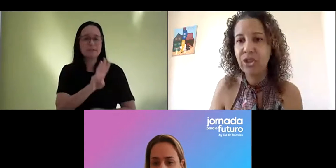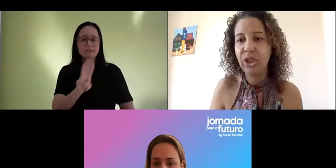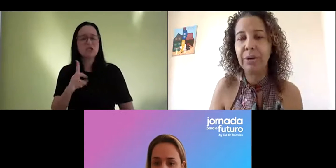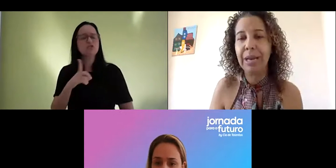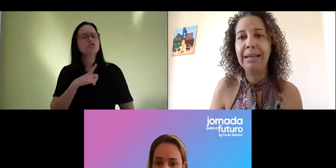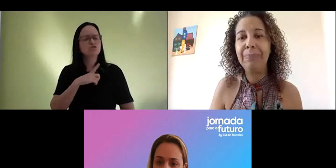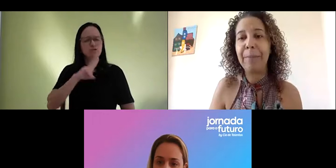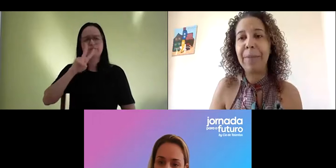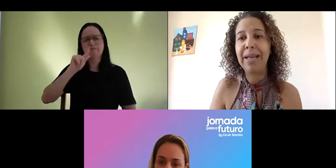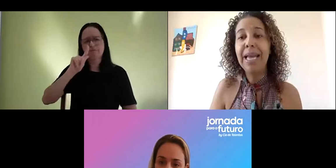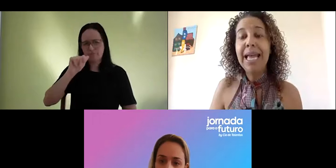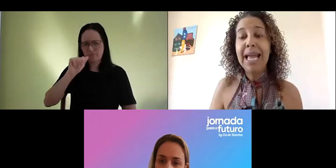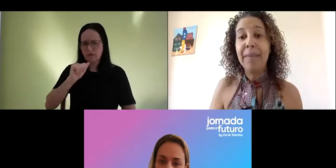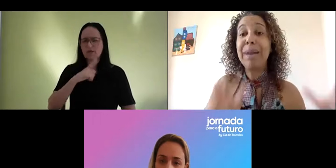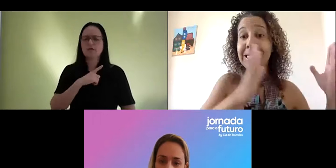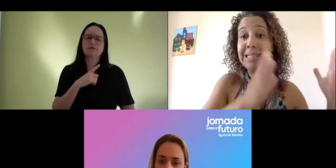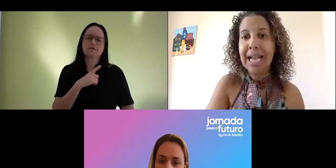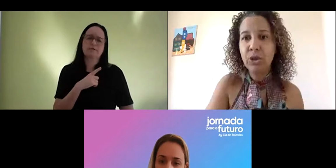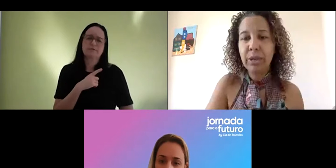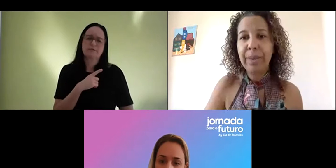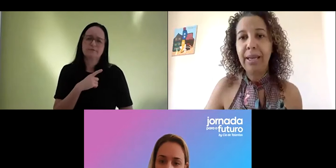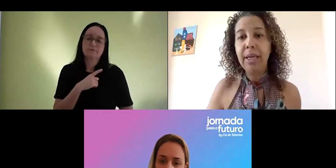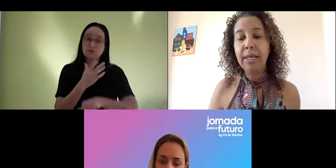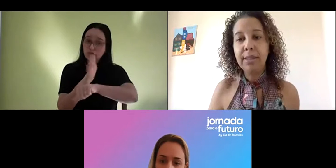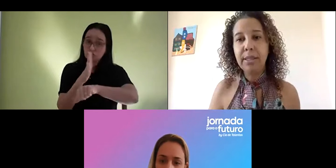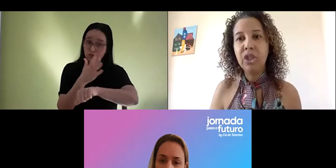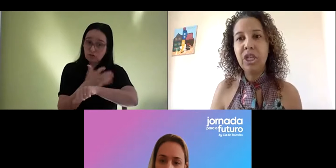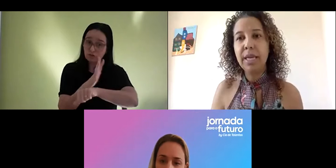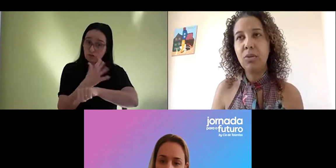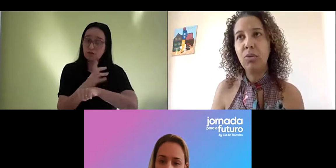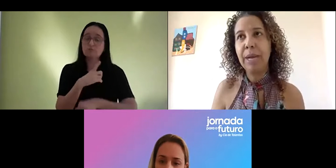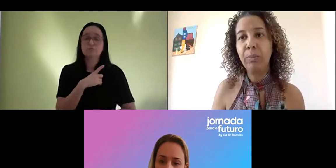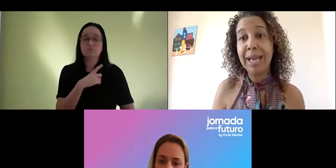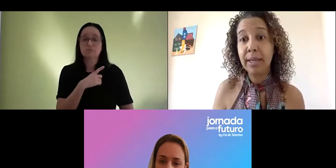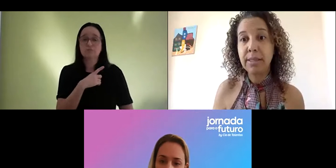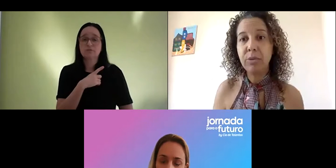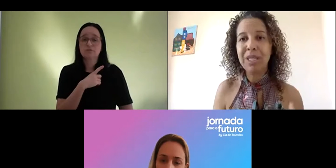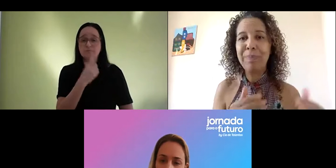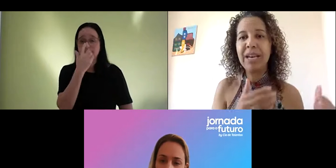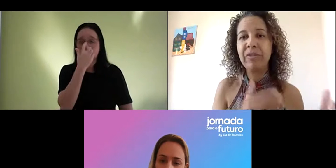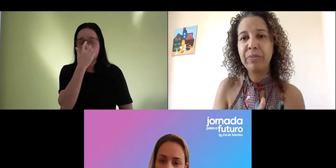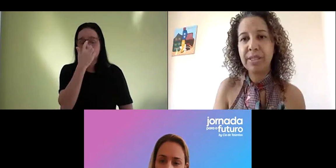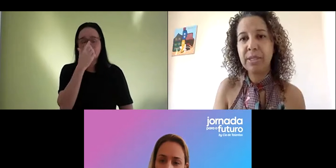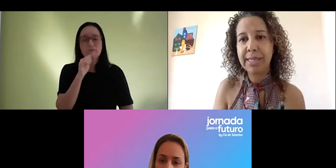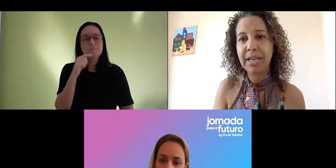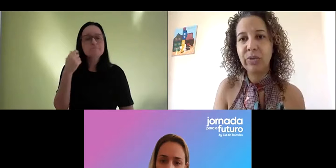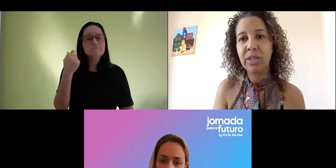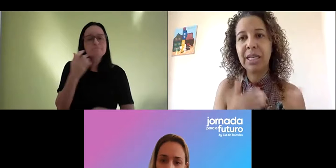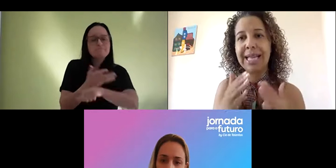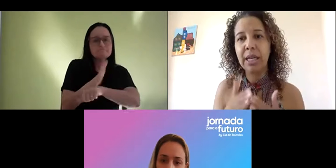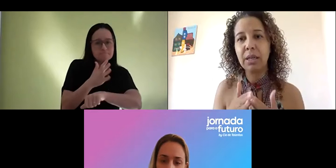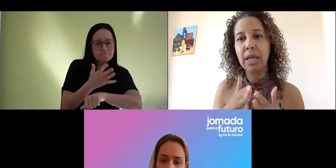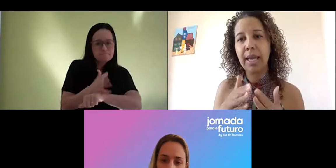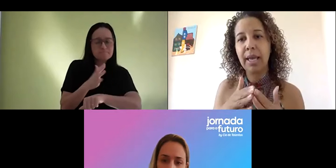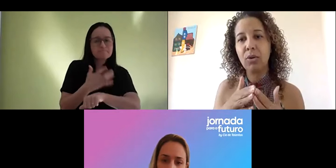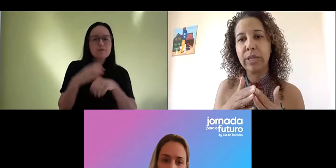tudo direitinho lá tá bem? para estágio também existe um pré-requisito que para fazer o estágio você